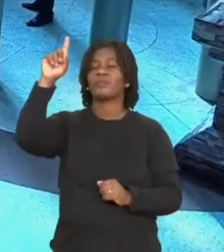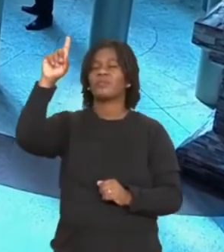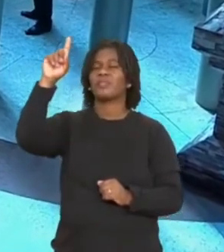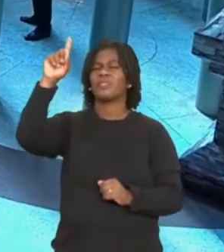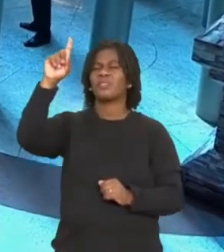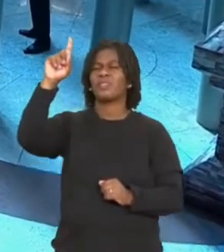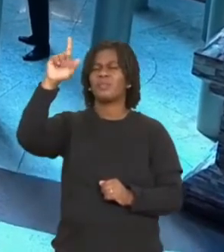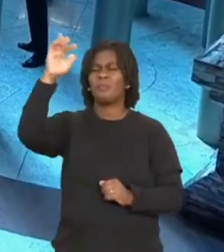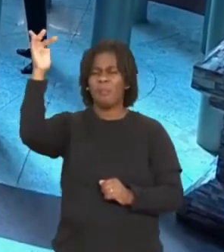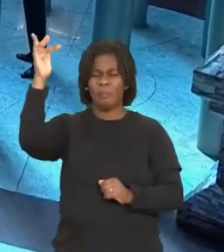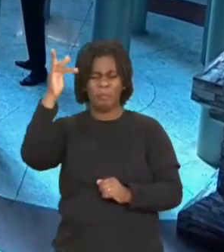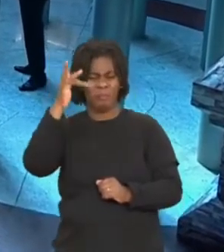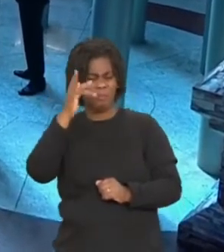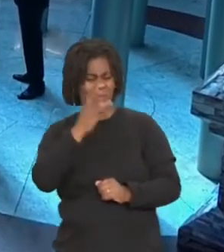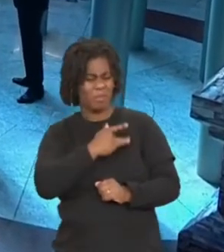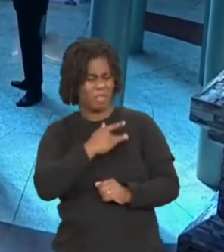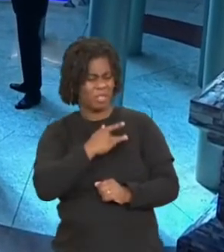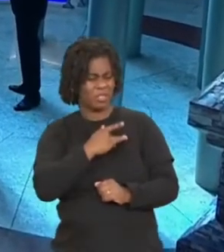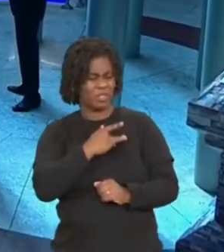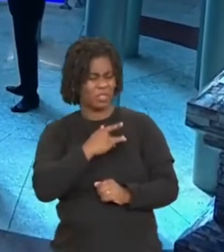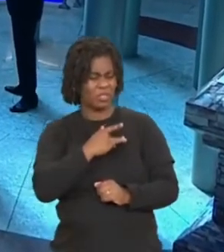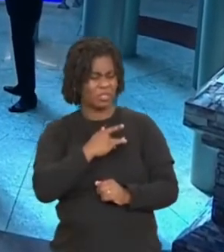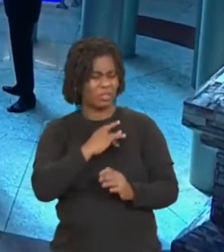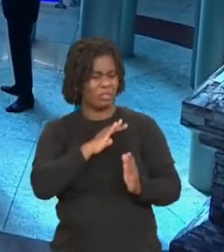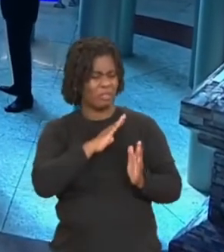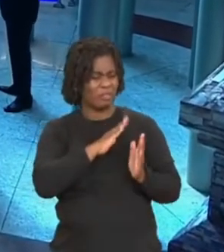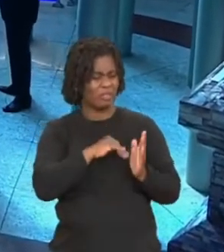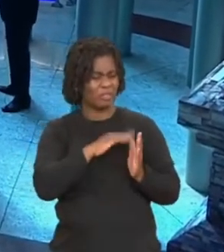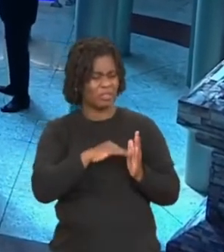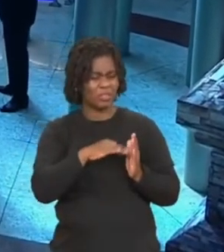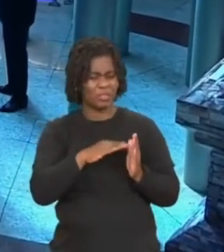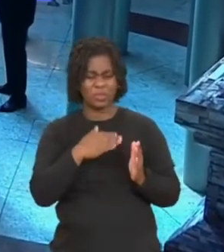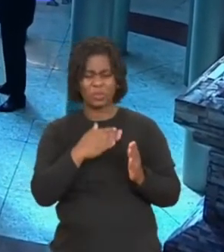Tira todo Jacó de mim, do teu povo.